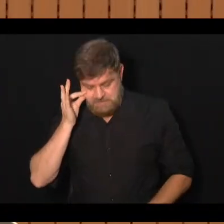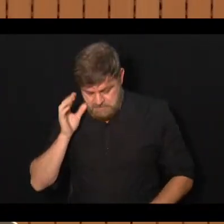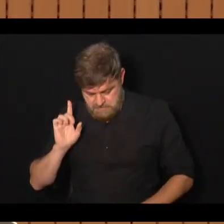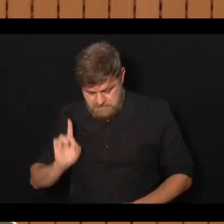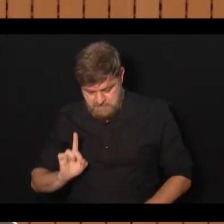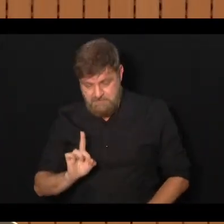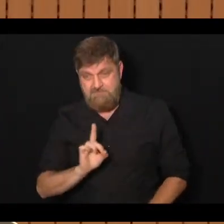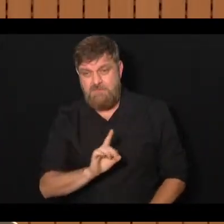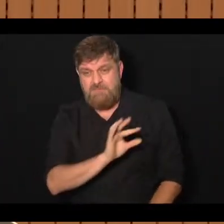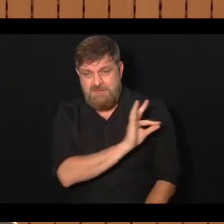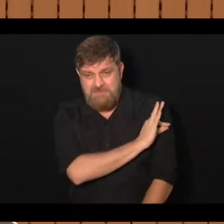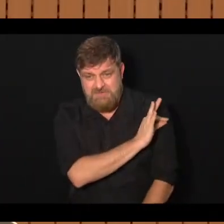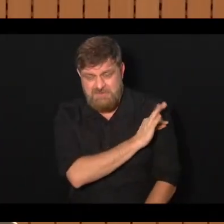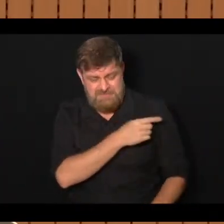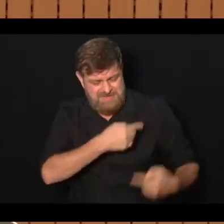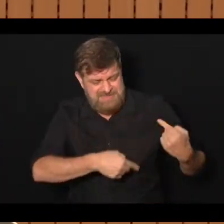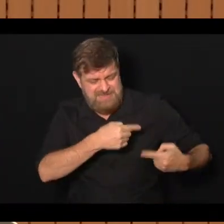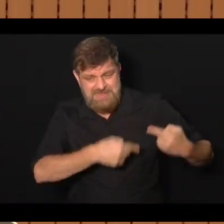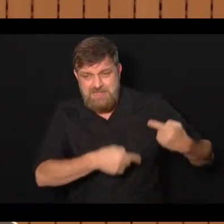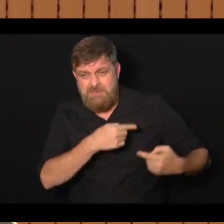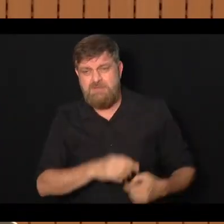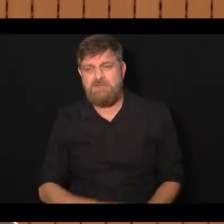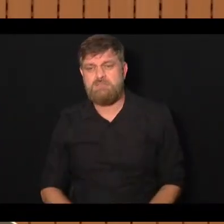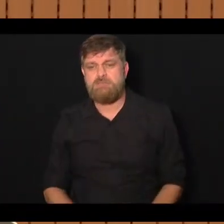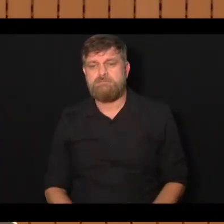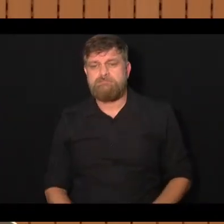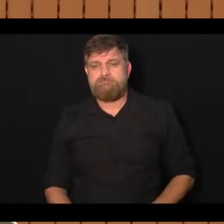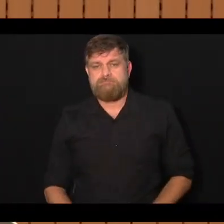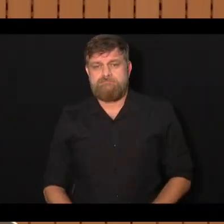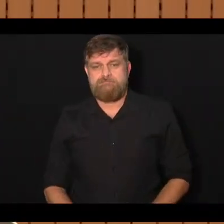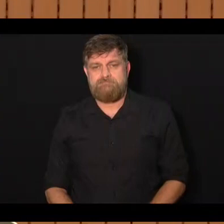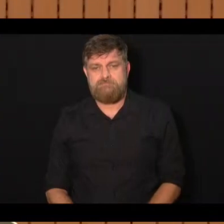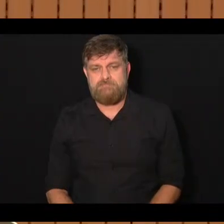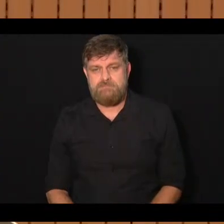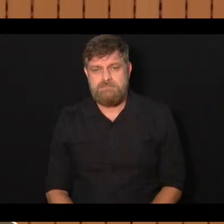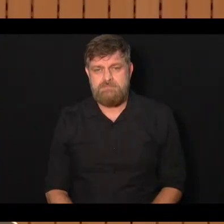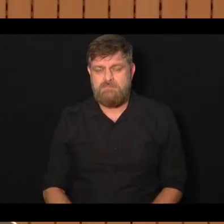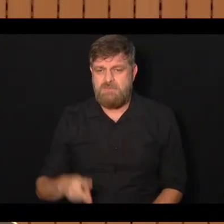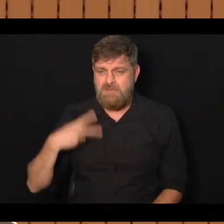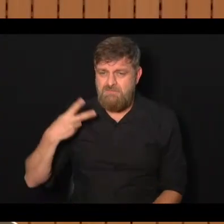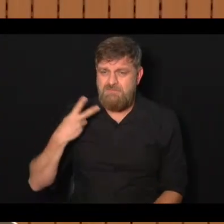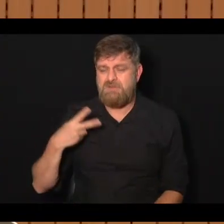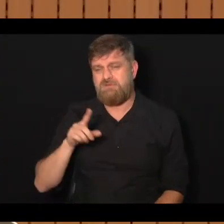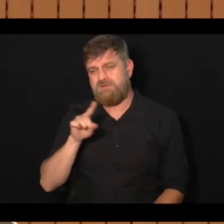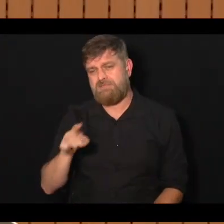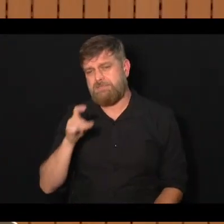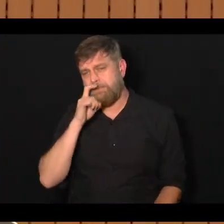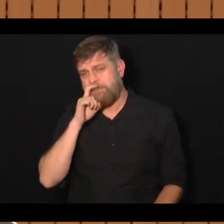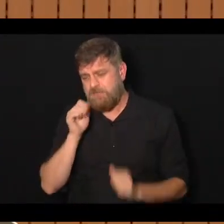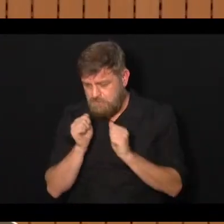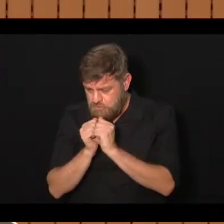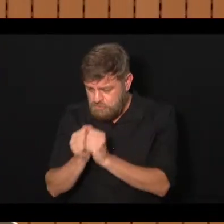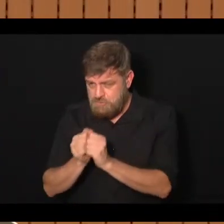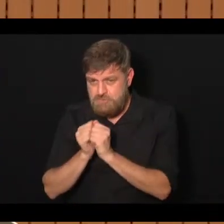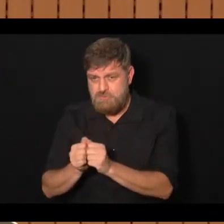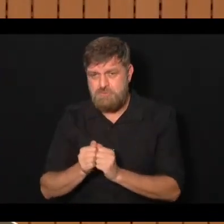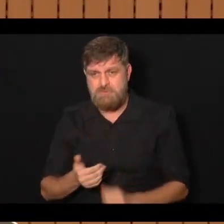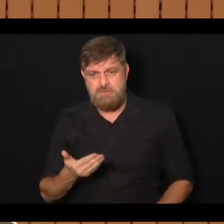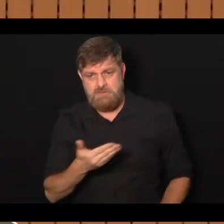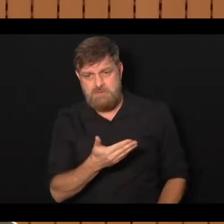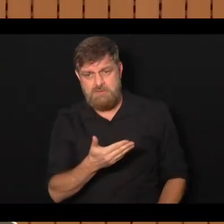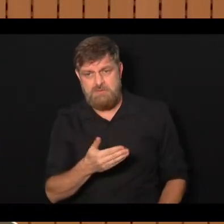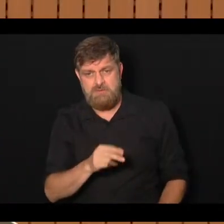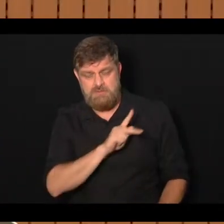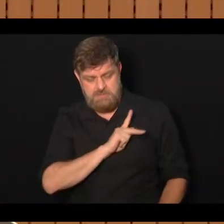prefeitura, fizemos debate nessa casa. O vereador Zé Carlos nos acompanhou, o presidente